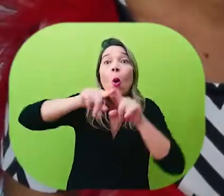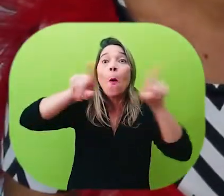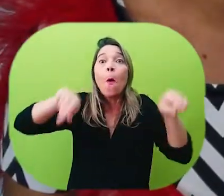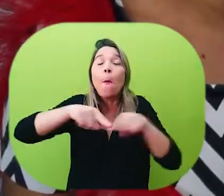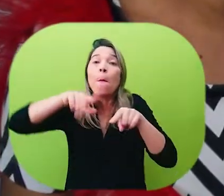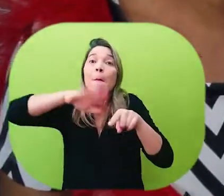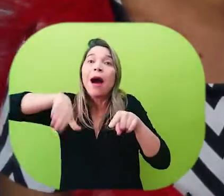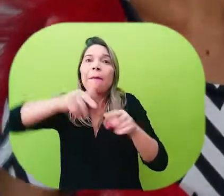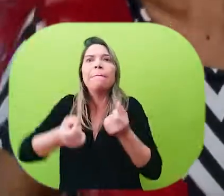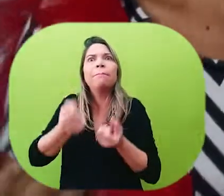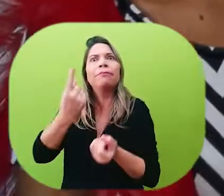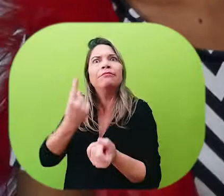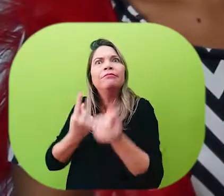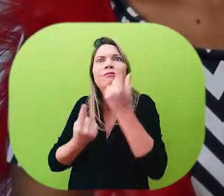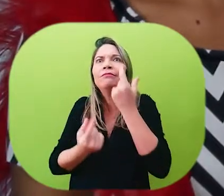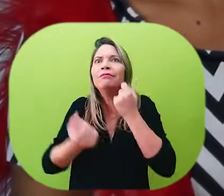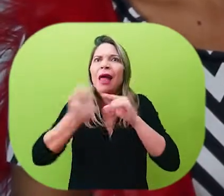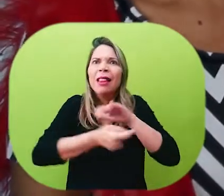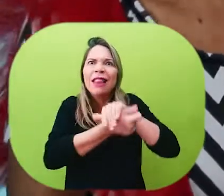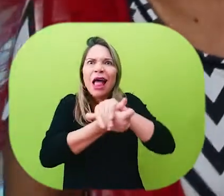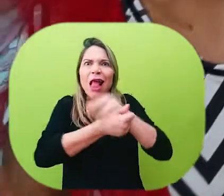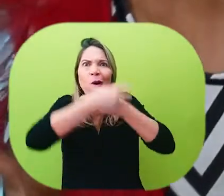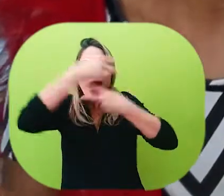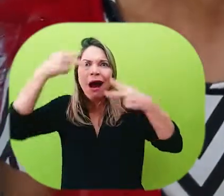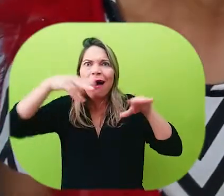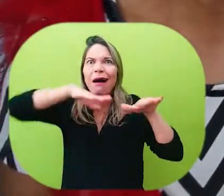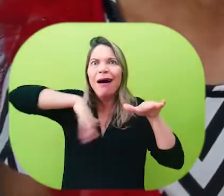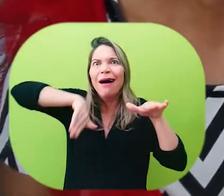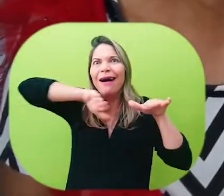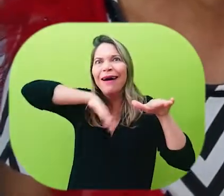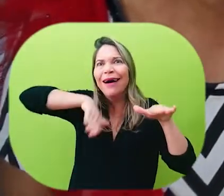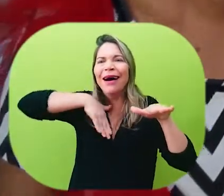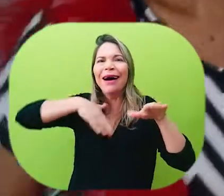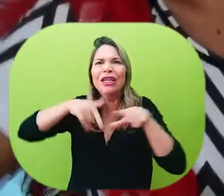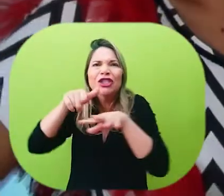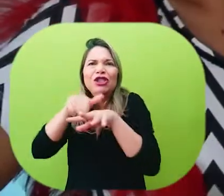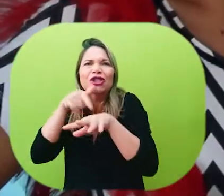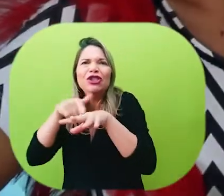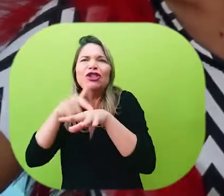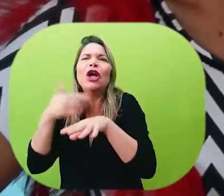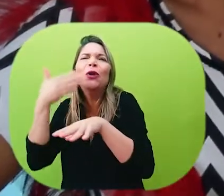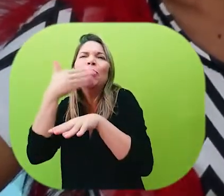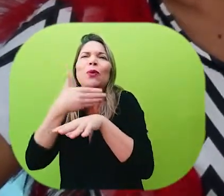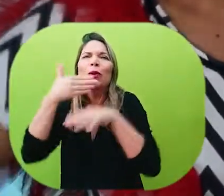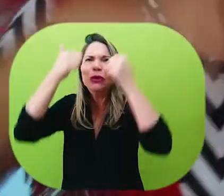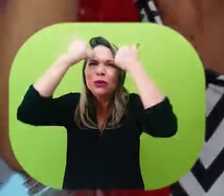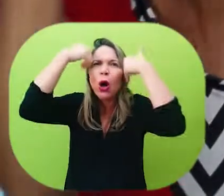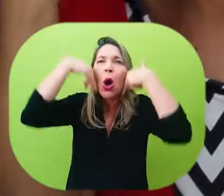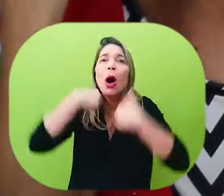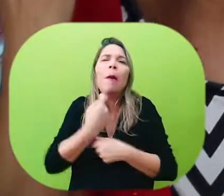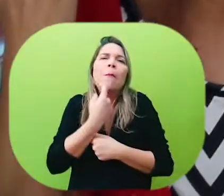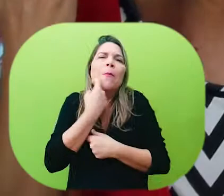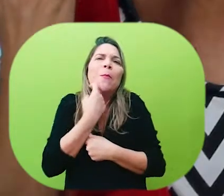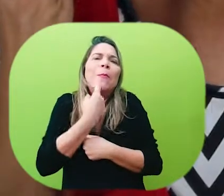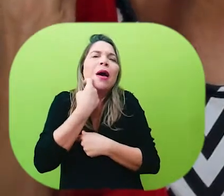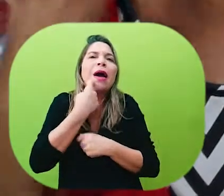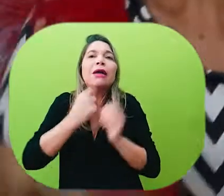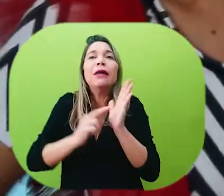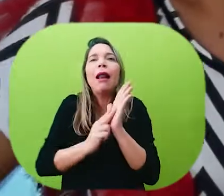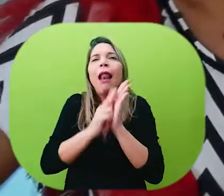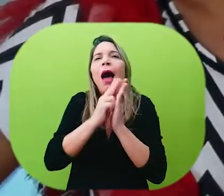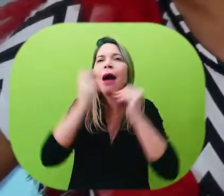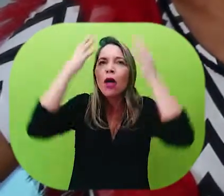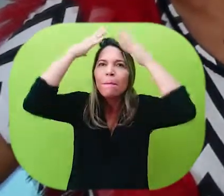Siri jogando bola, praia de pipoca, tartaruga de biquíni, chinelo de paçoca, suor de